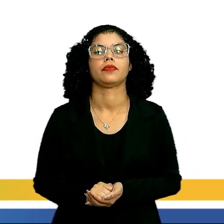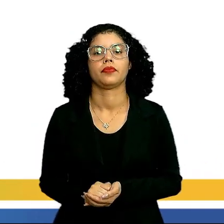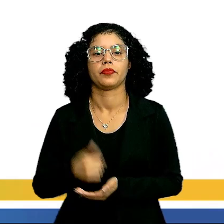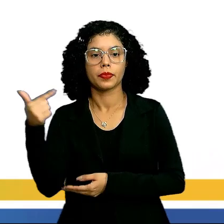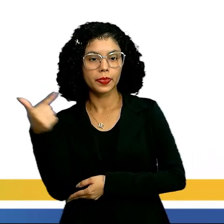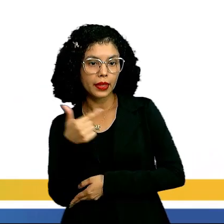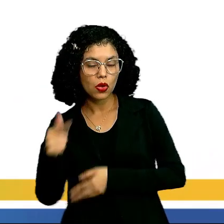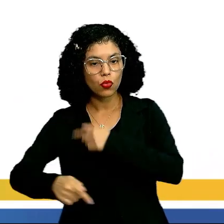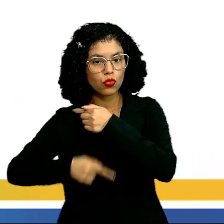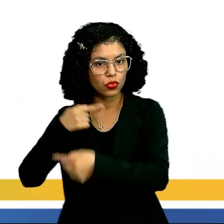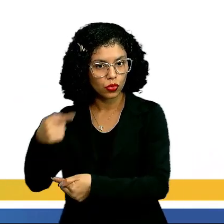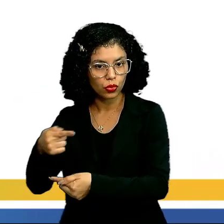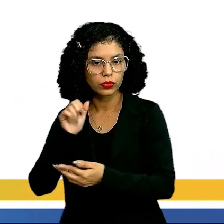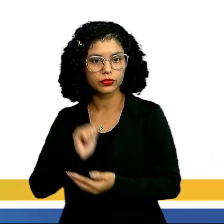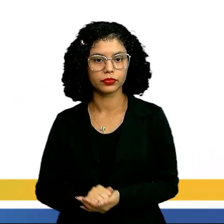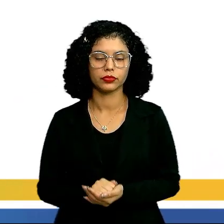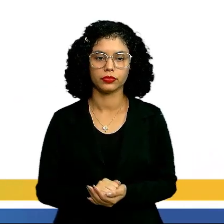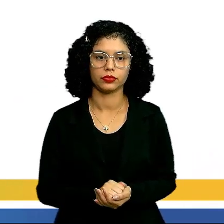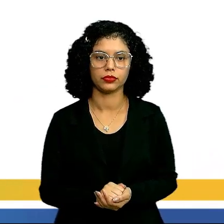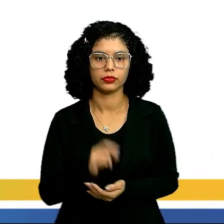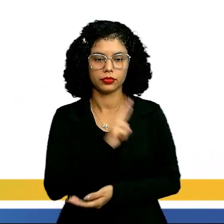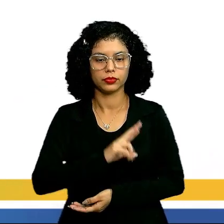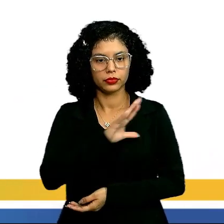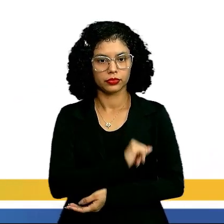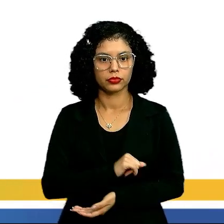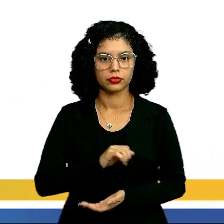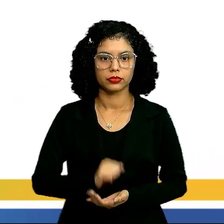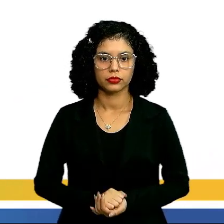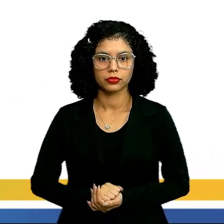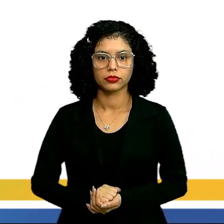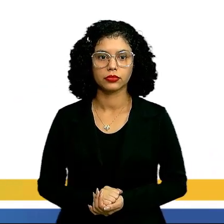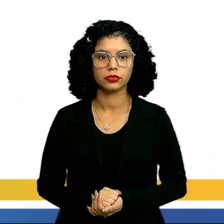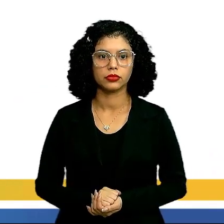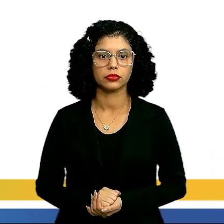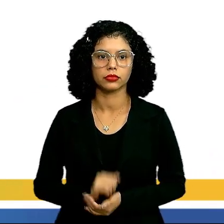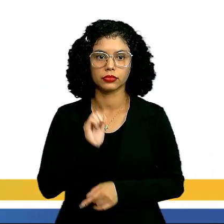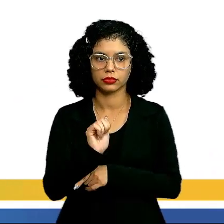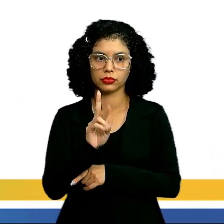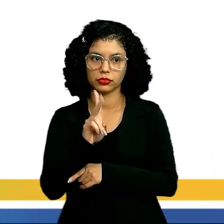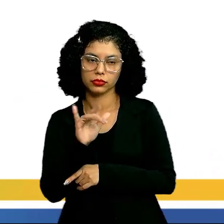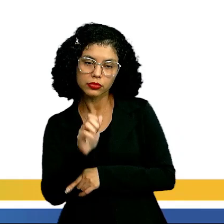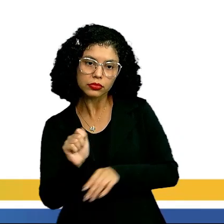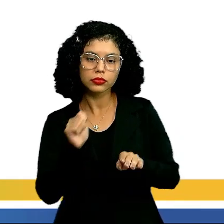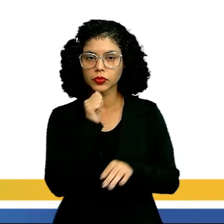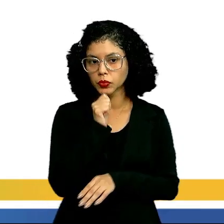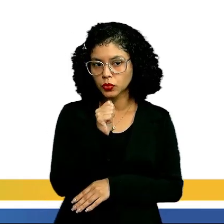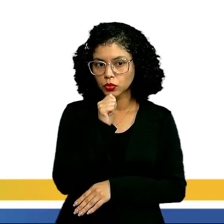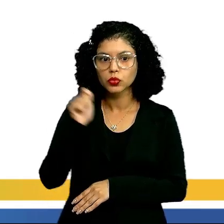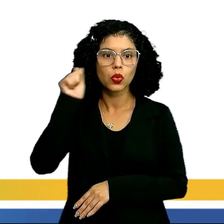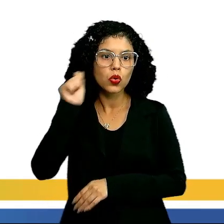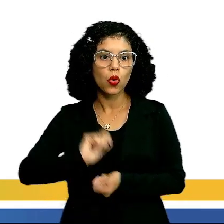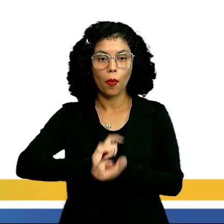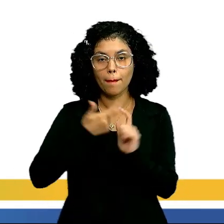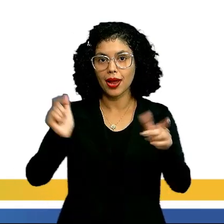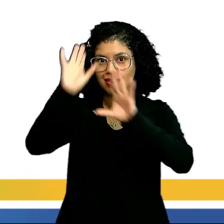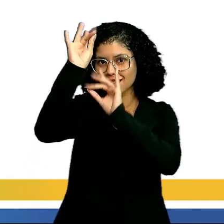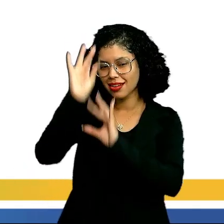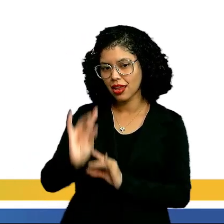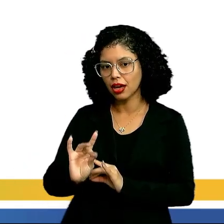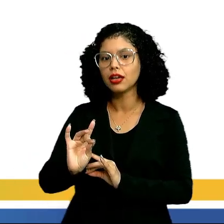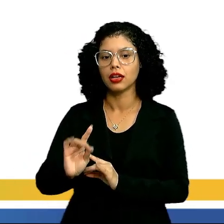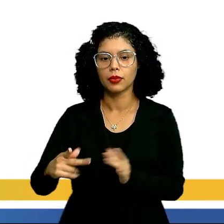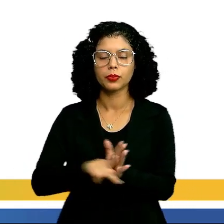na segunda geração romântica, tá? Álvares de Azevedo foi o autor com mais destaque